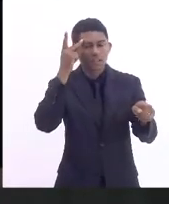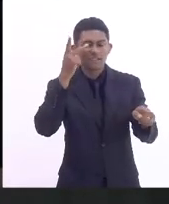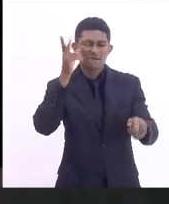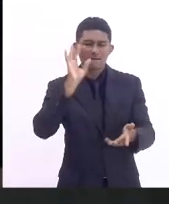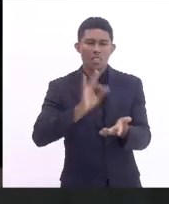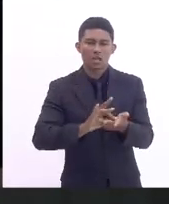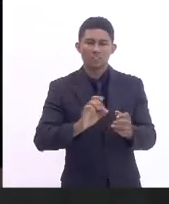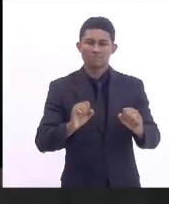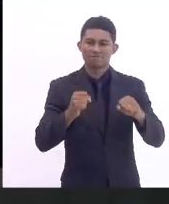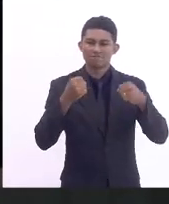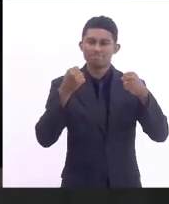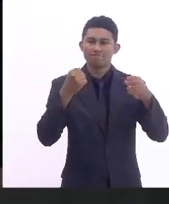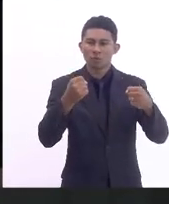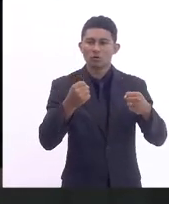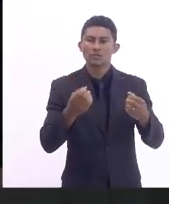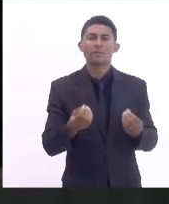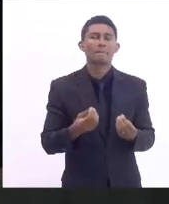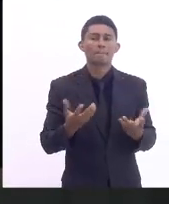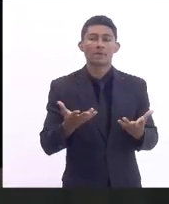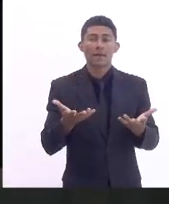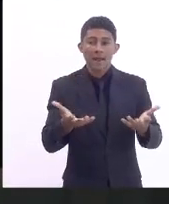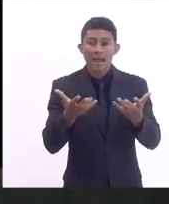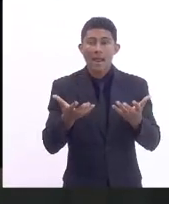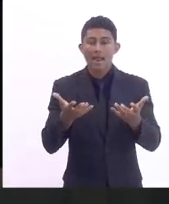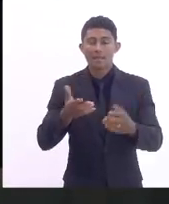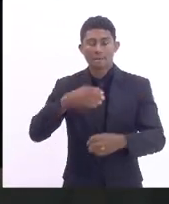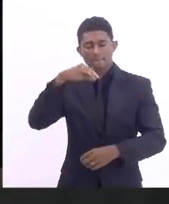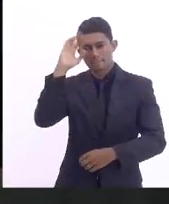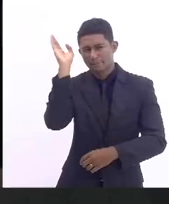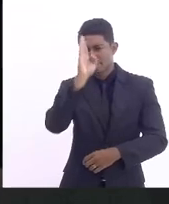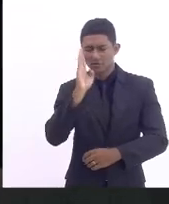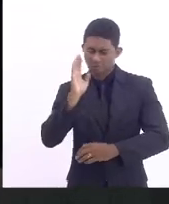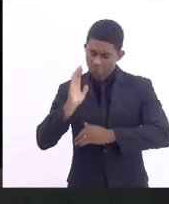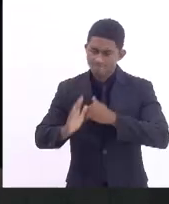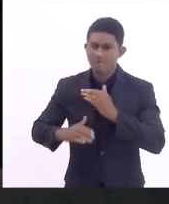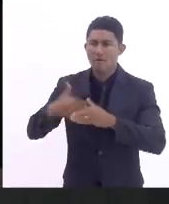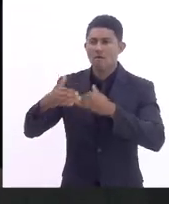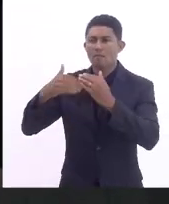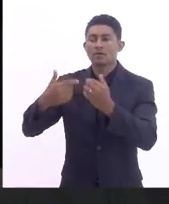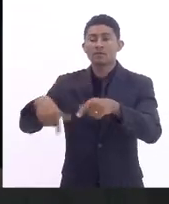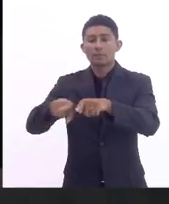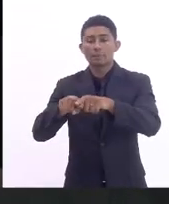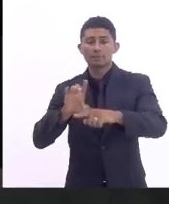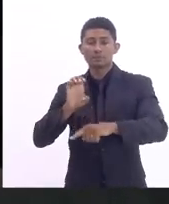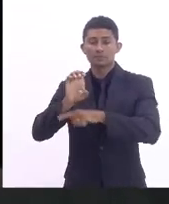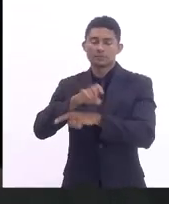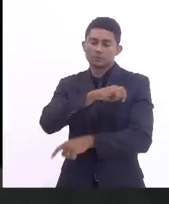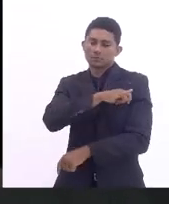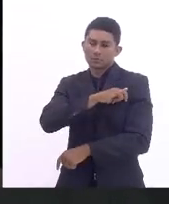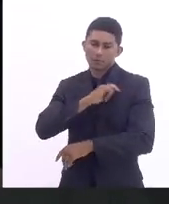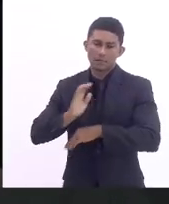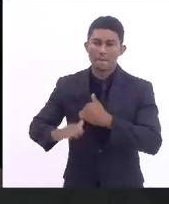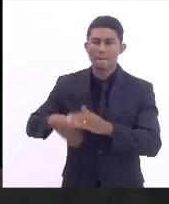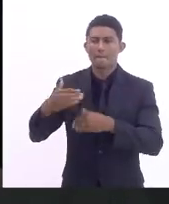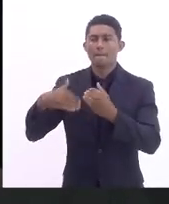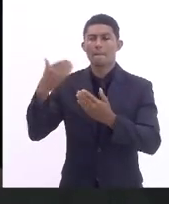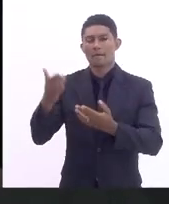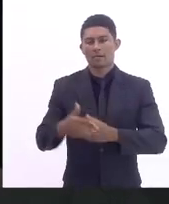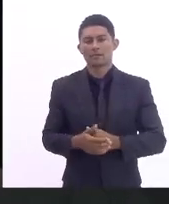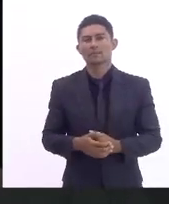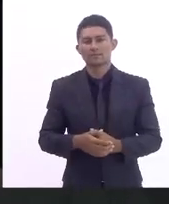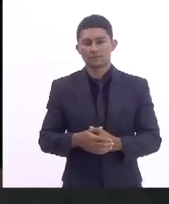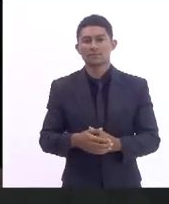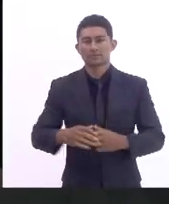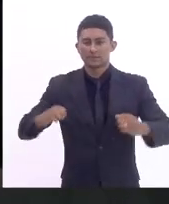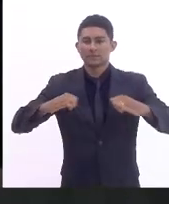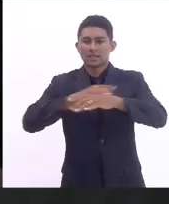contribuição para que haja desenvolvimento no país para que haja desenvolvimento do Estado do Rio de Janeiro para que haja desenvolvimento